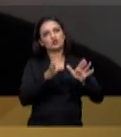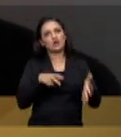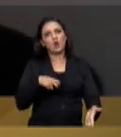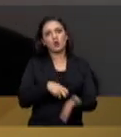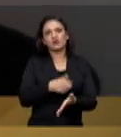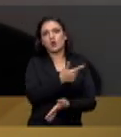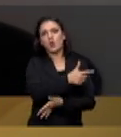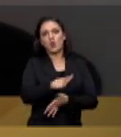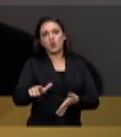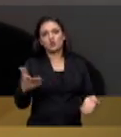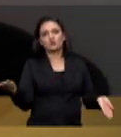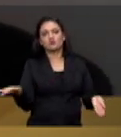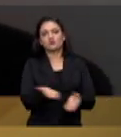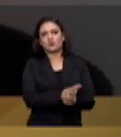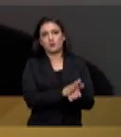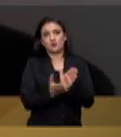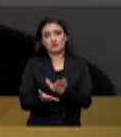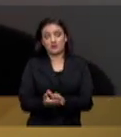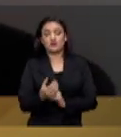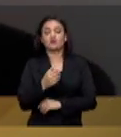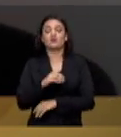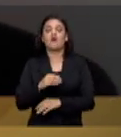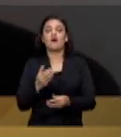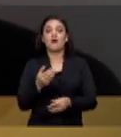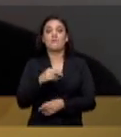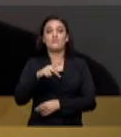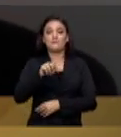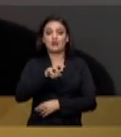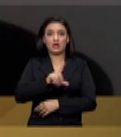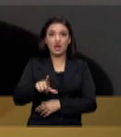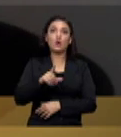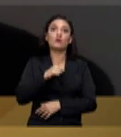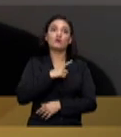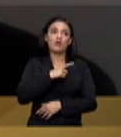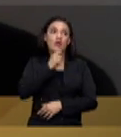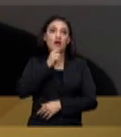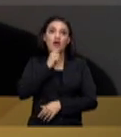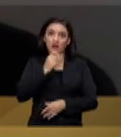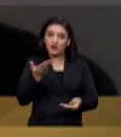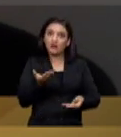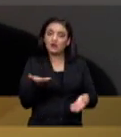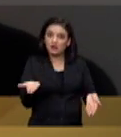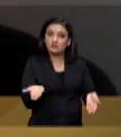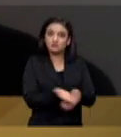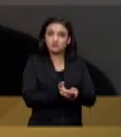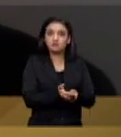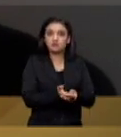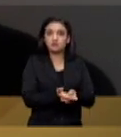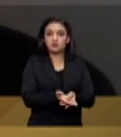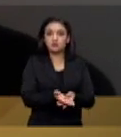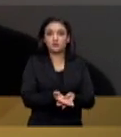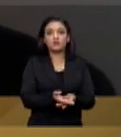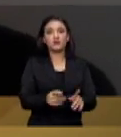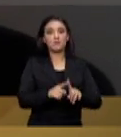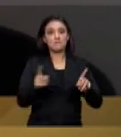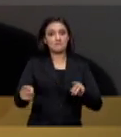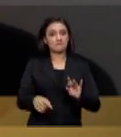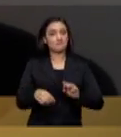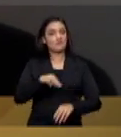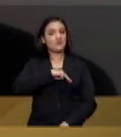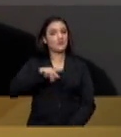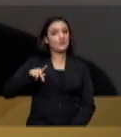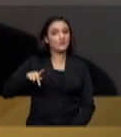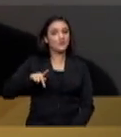em outras ações penais que ali tramitam. Alega ainda o Ministério Público que os mesmos